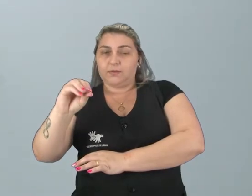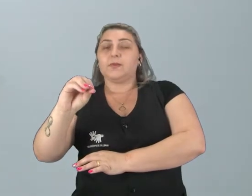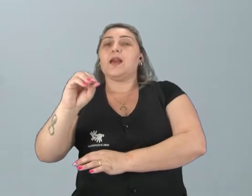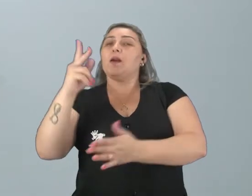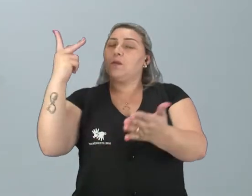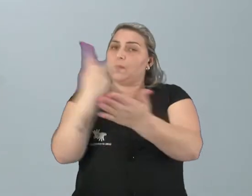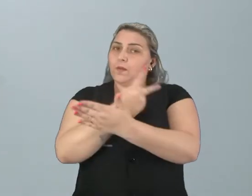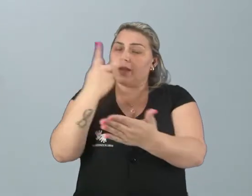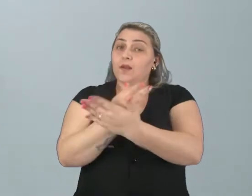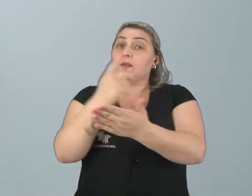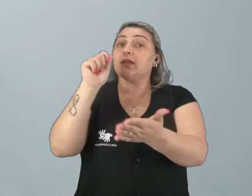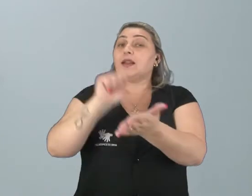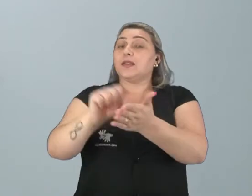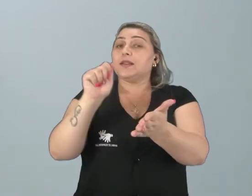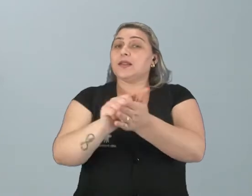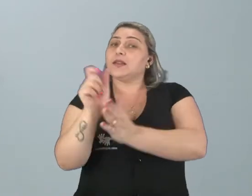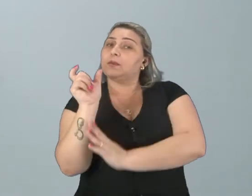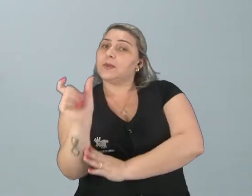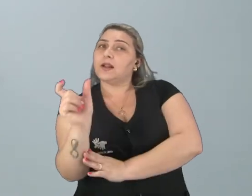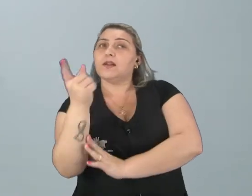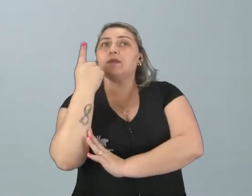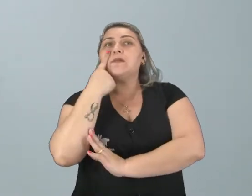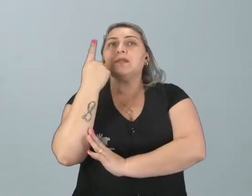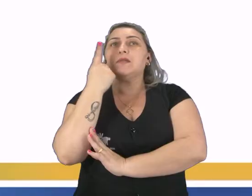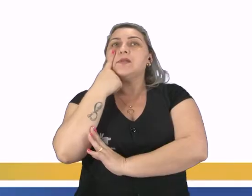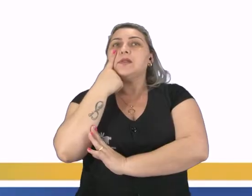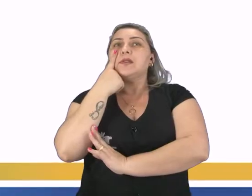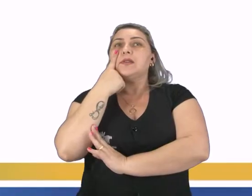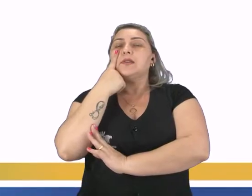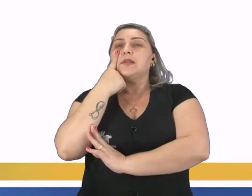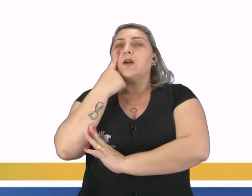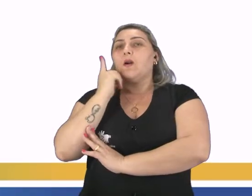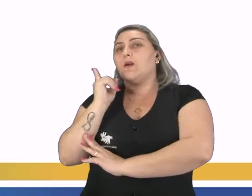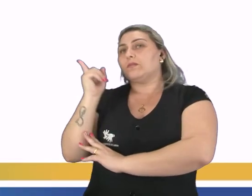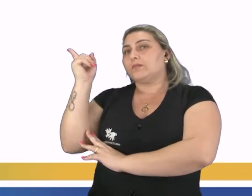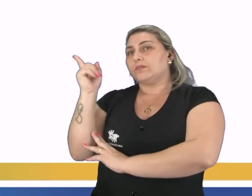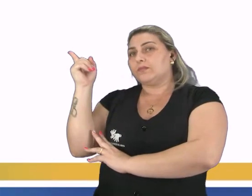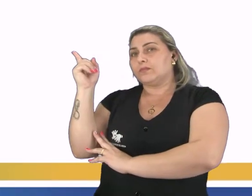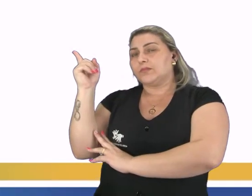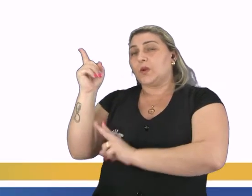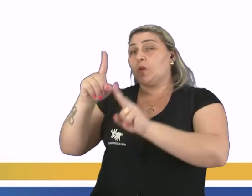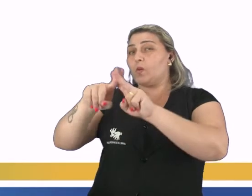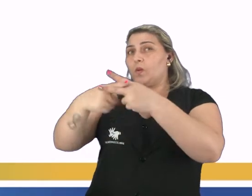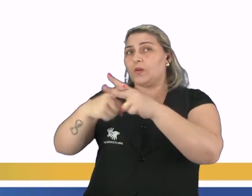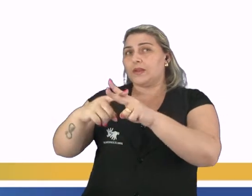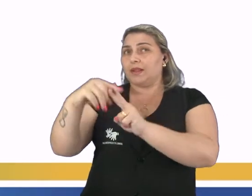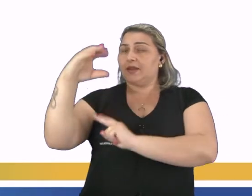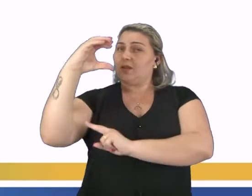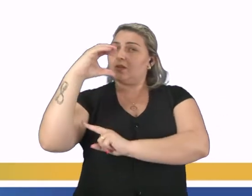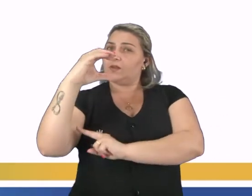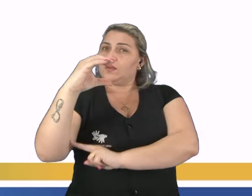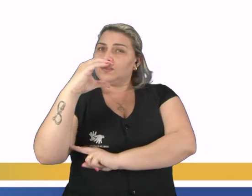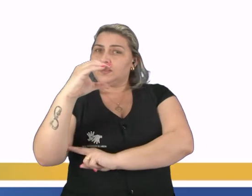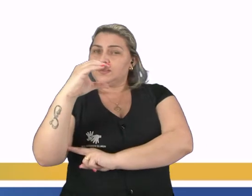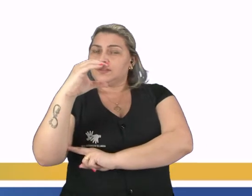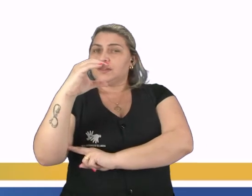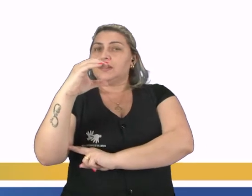uma palavra na escrita. Observem, conserta, bicicleta, conserta com C,